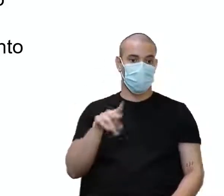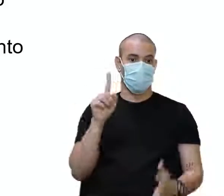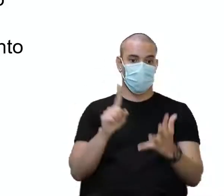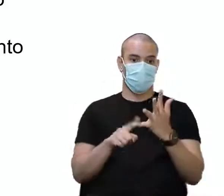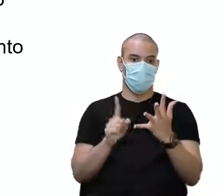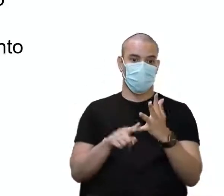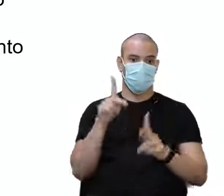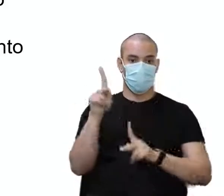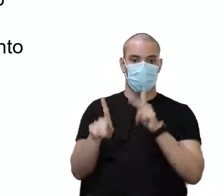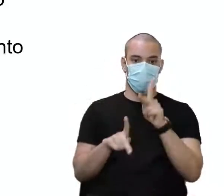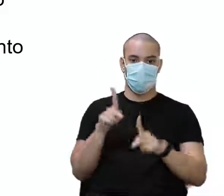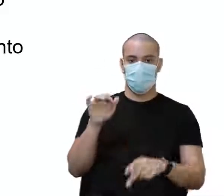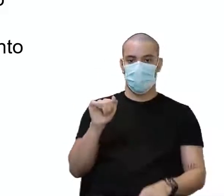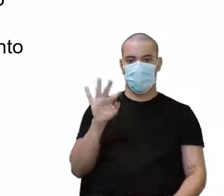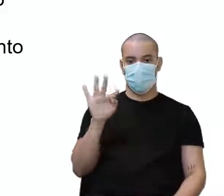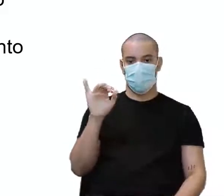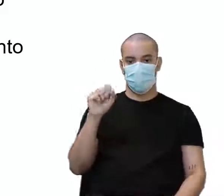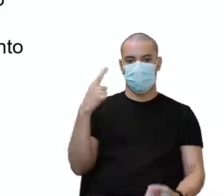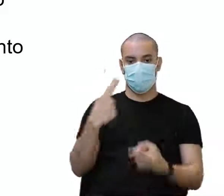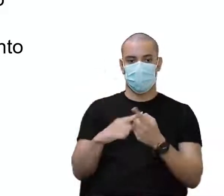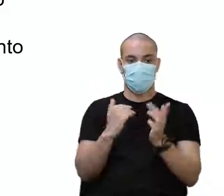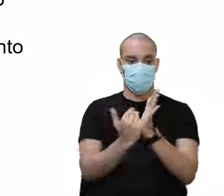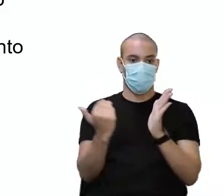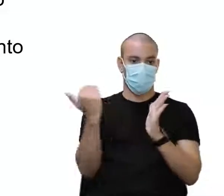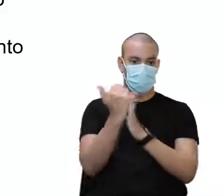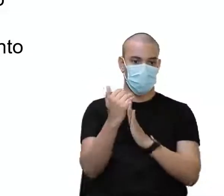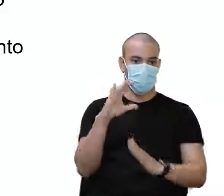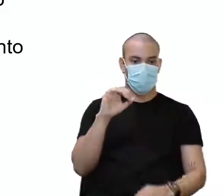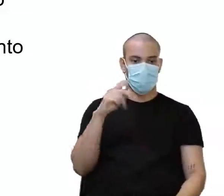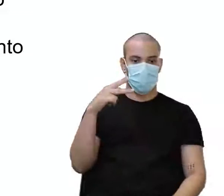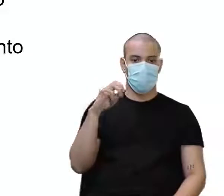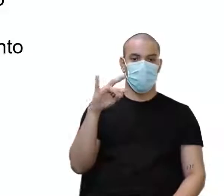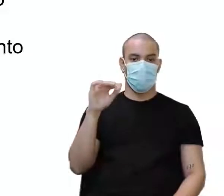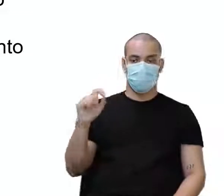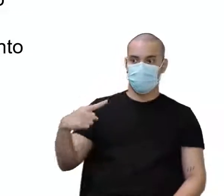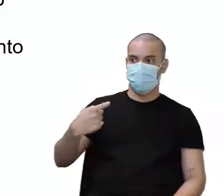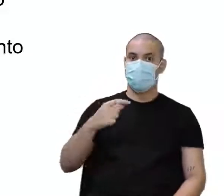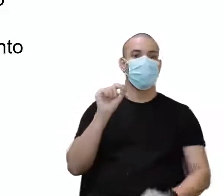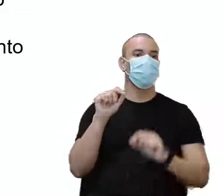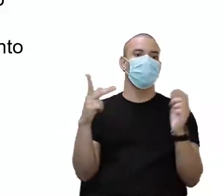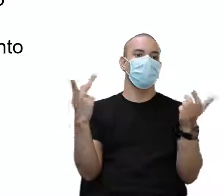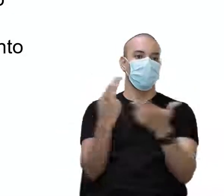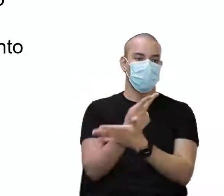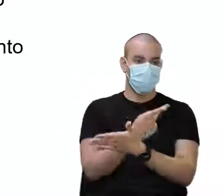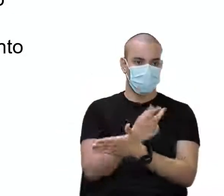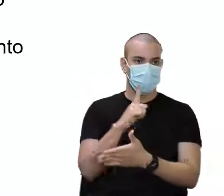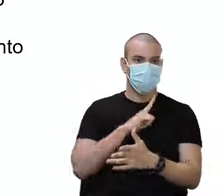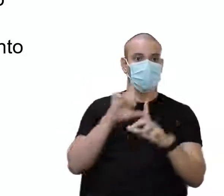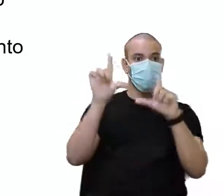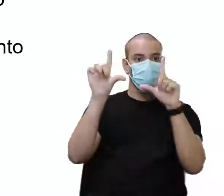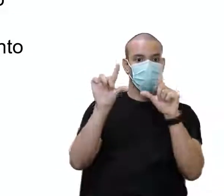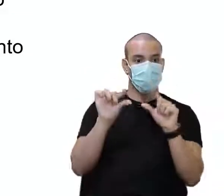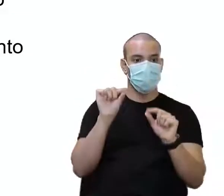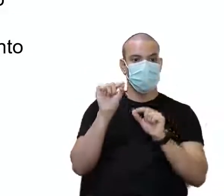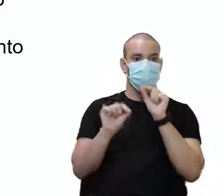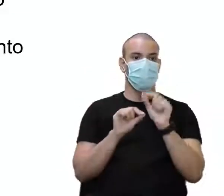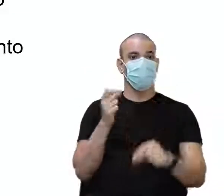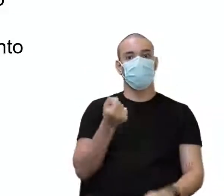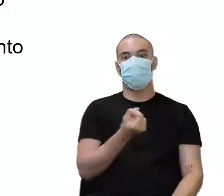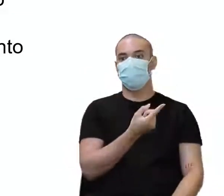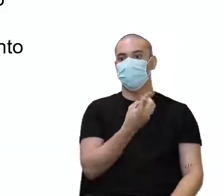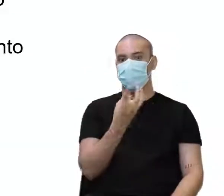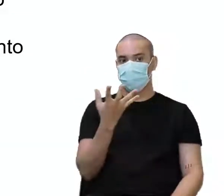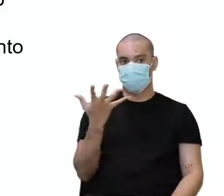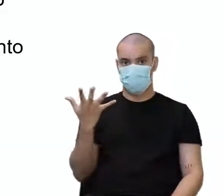da população de atuns pelo aumento da população de copépodes. Então, o que vai acontecer? Eu vou ter uma diminuição da